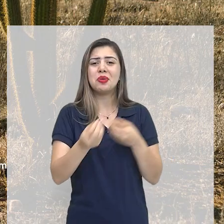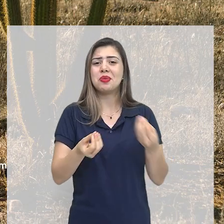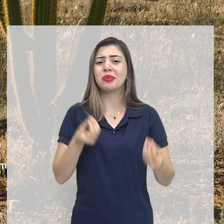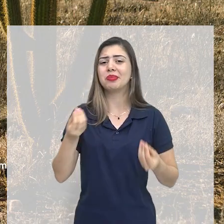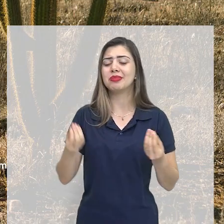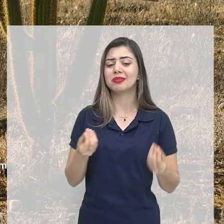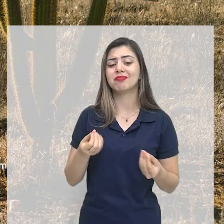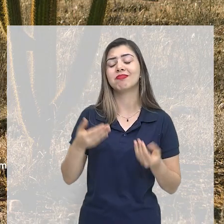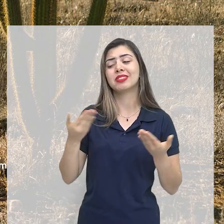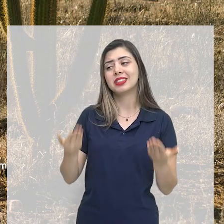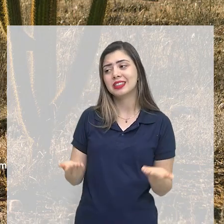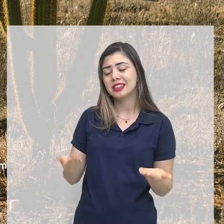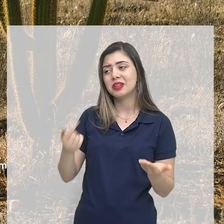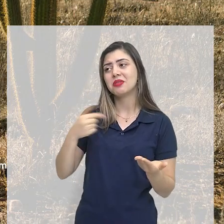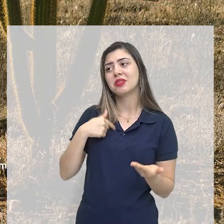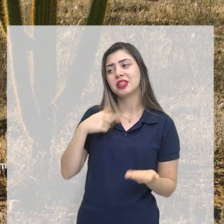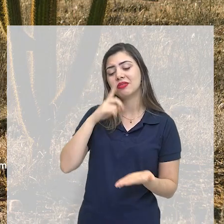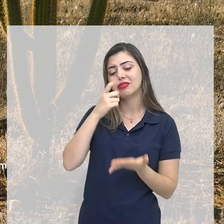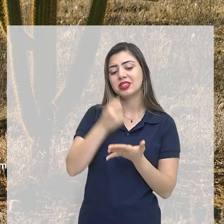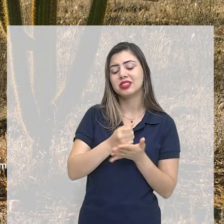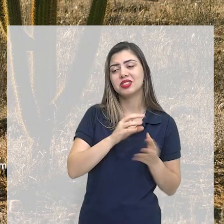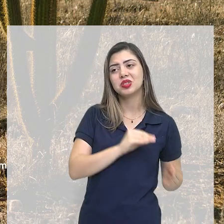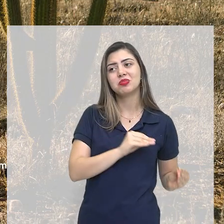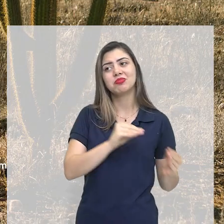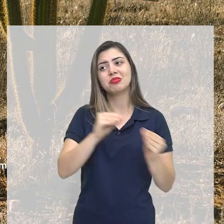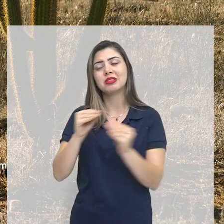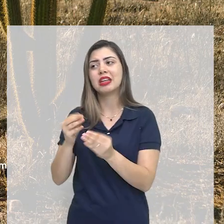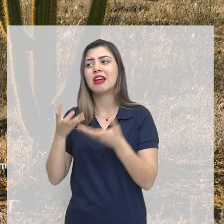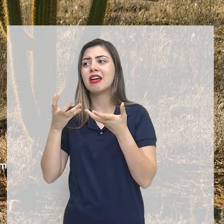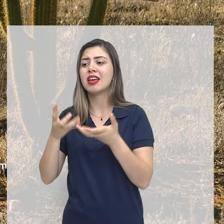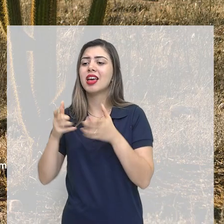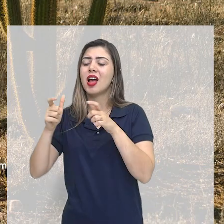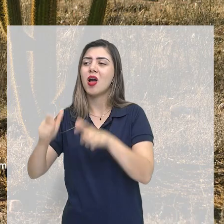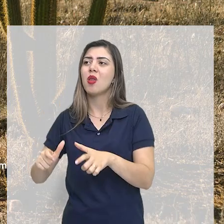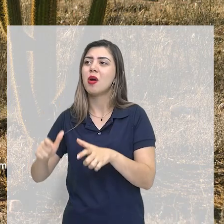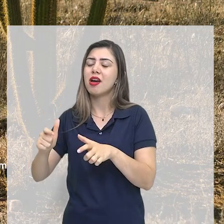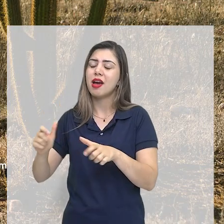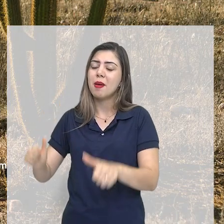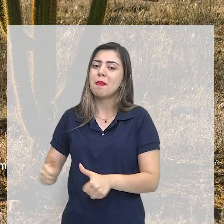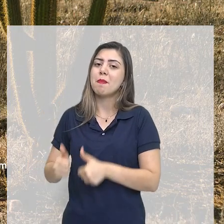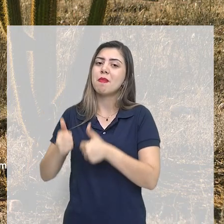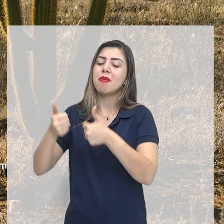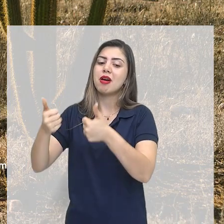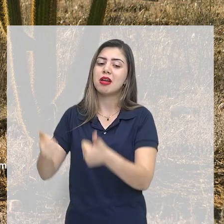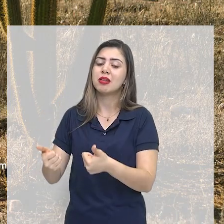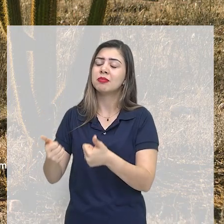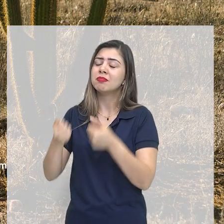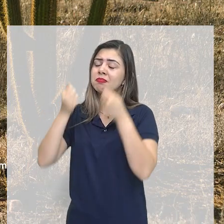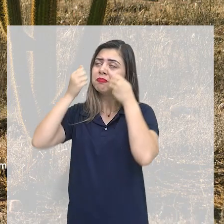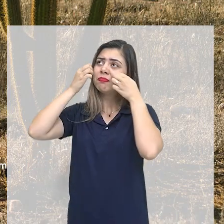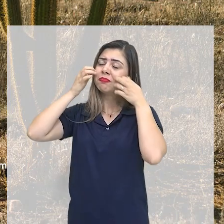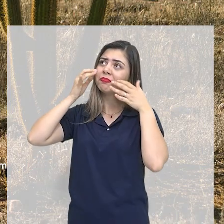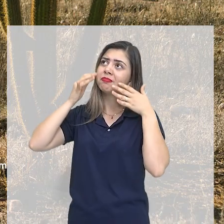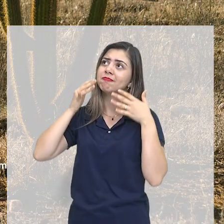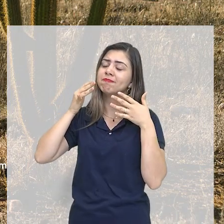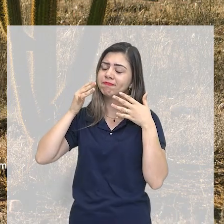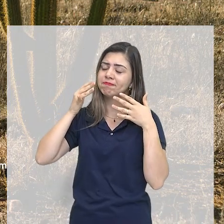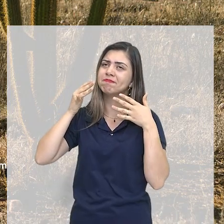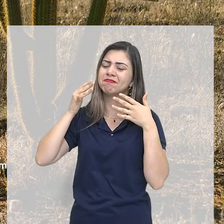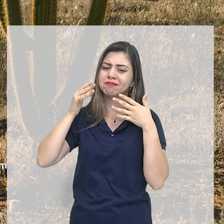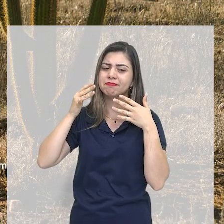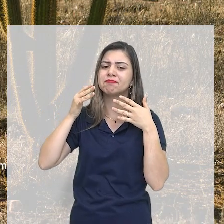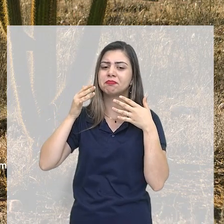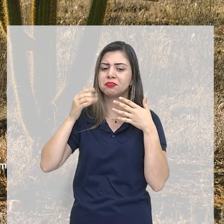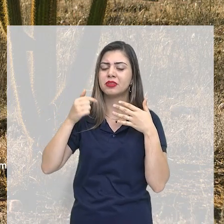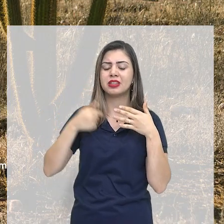Foi por isso, seu moço, que eu saí em busca de outro lugar. E com lágrima nos olhos,